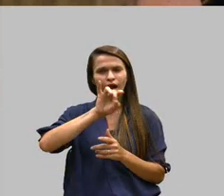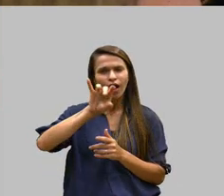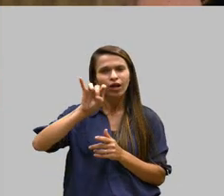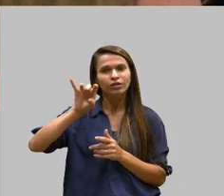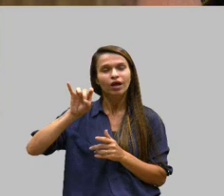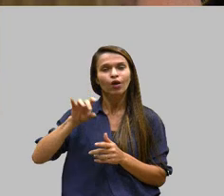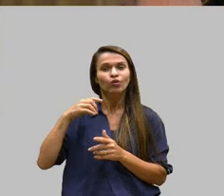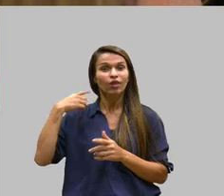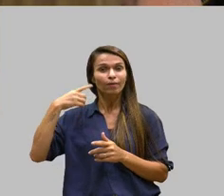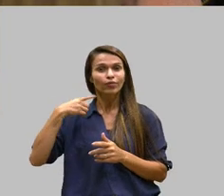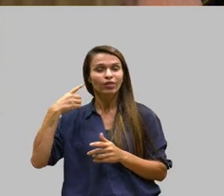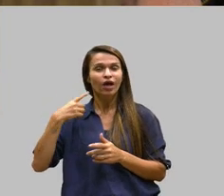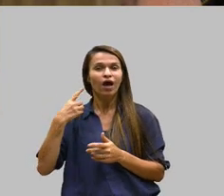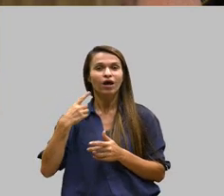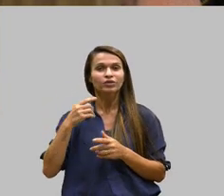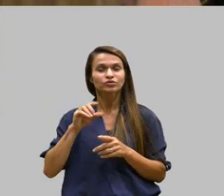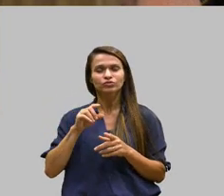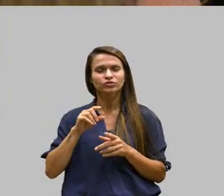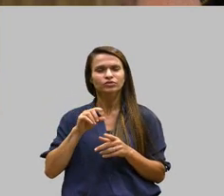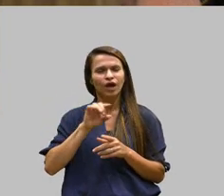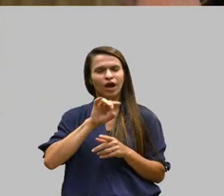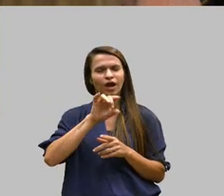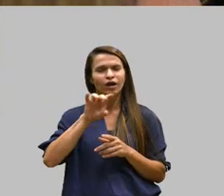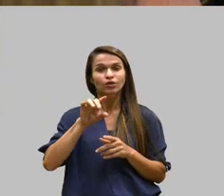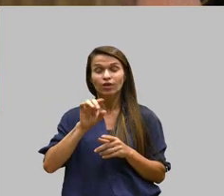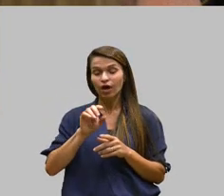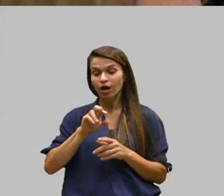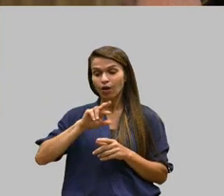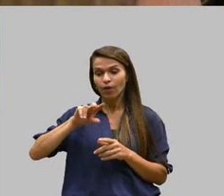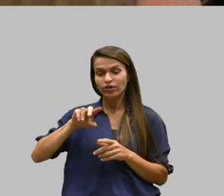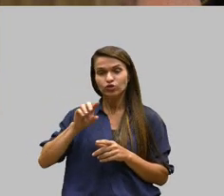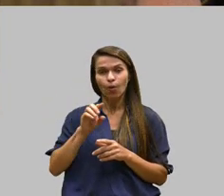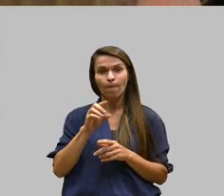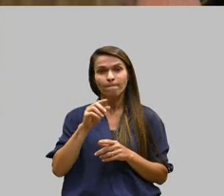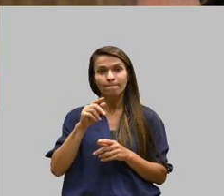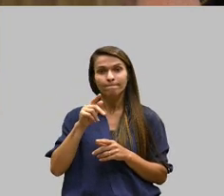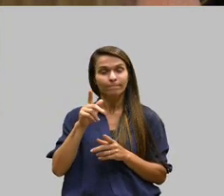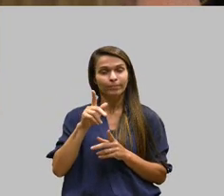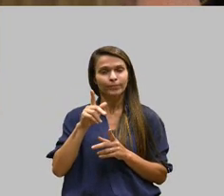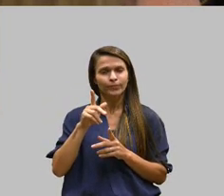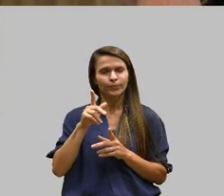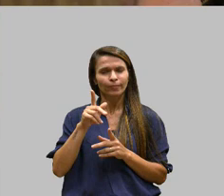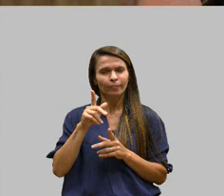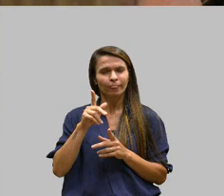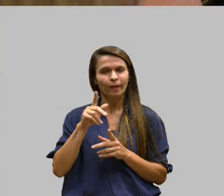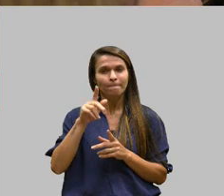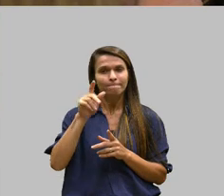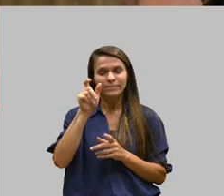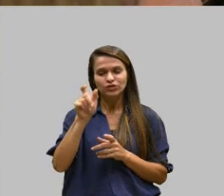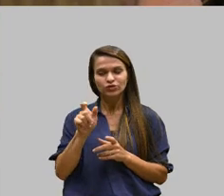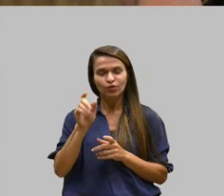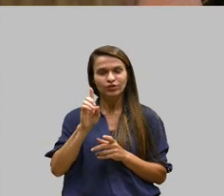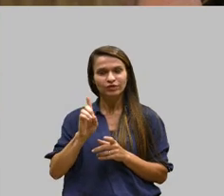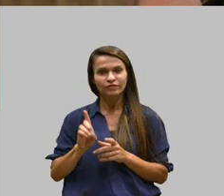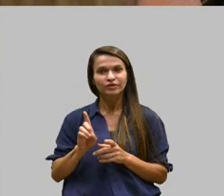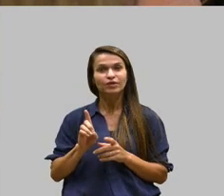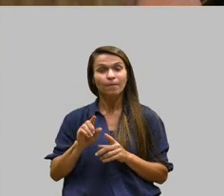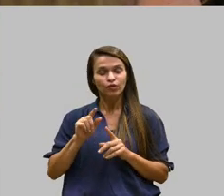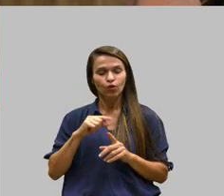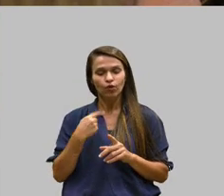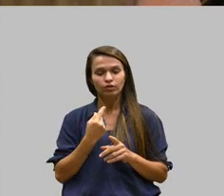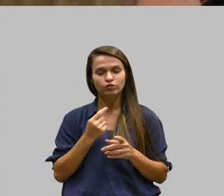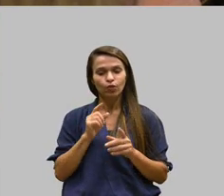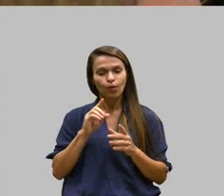porque não é porque eu sou pessoa com deficiência que essa luta é minha nós enquanto sociedade temos que nos comprometer